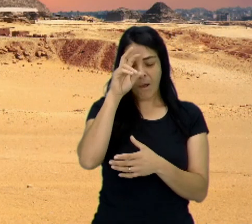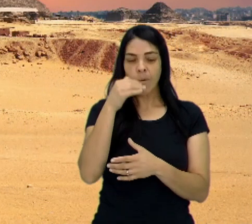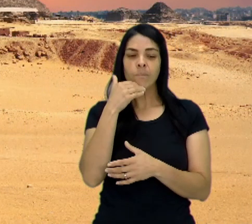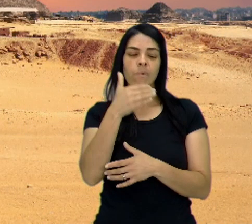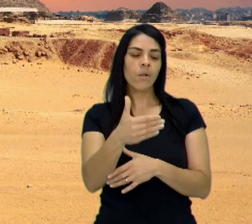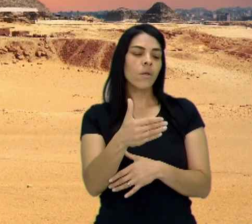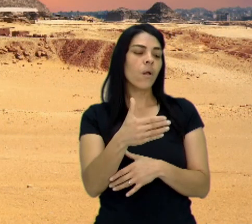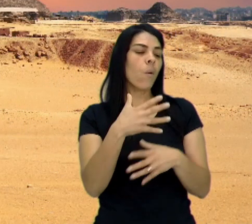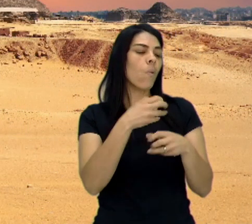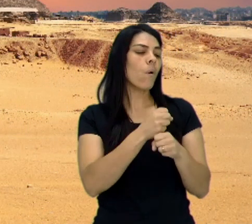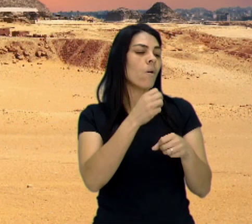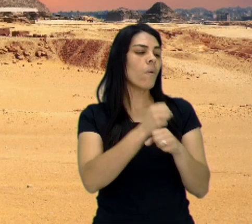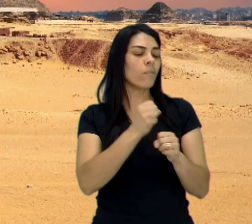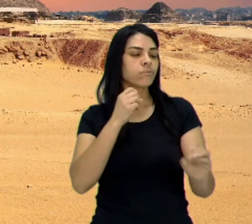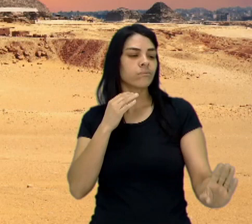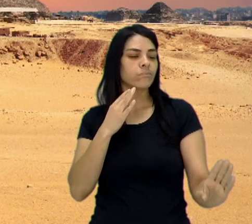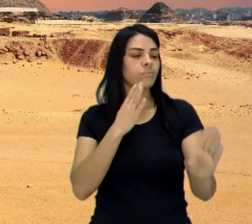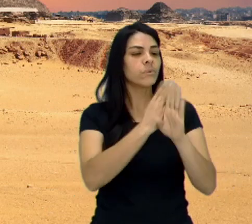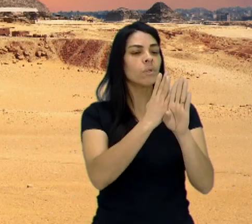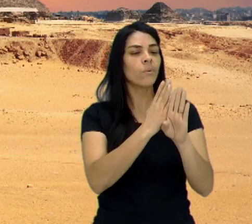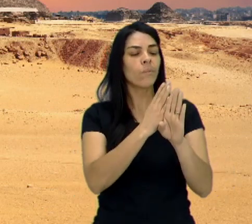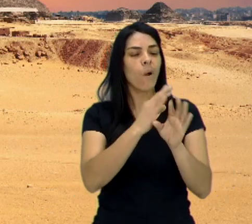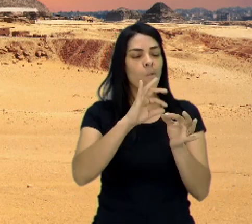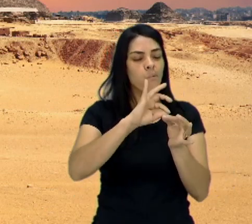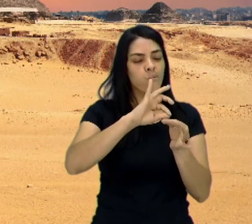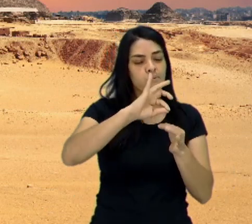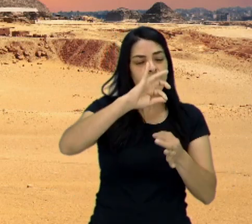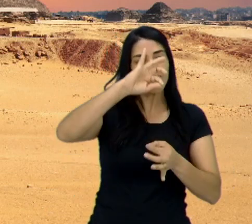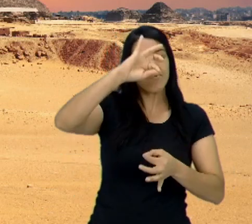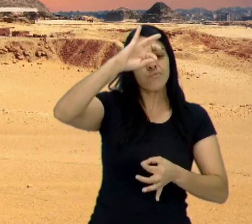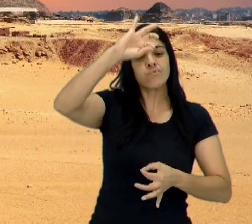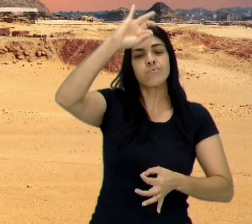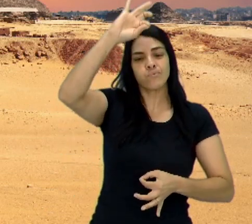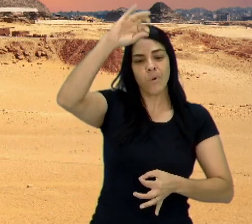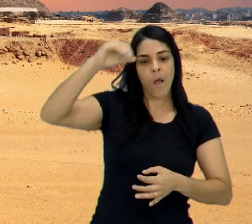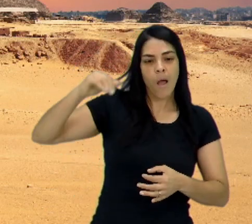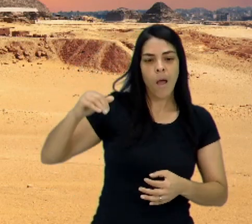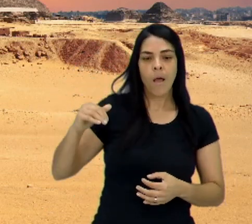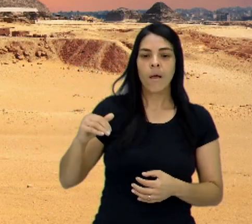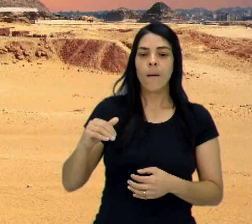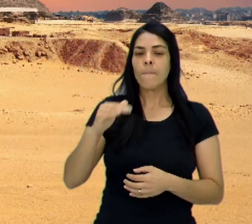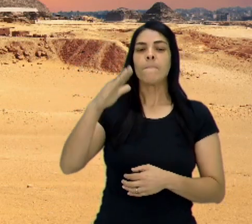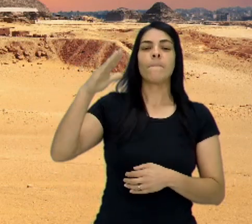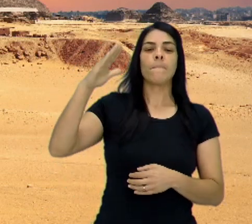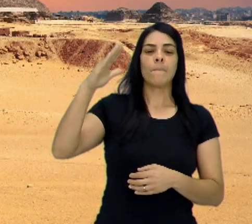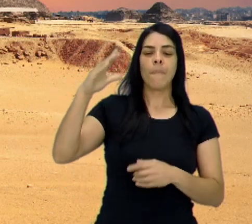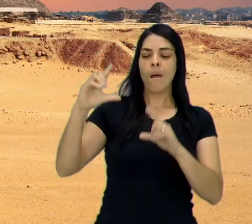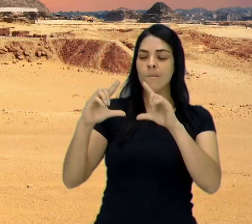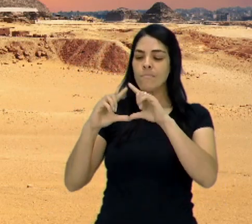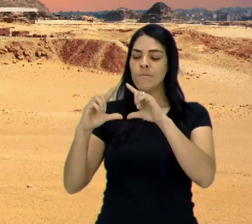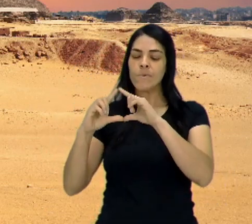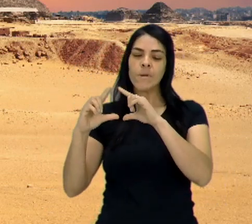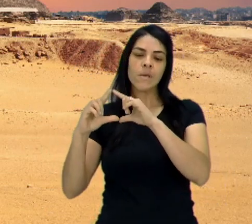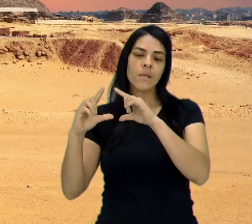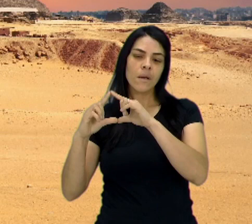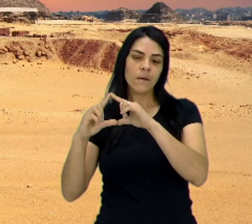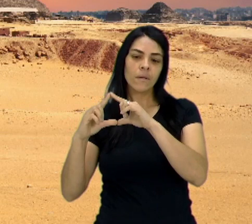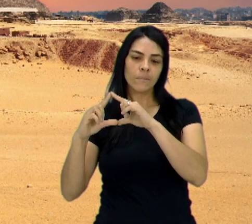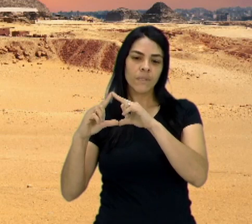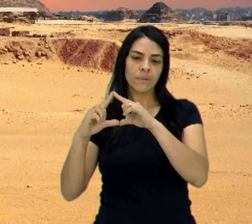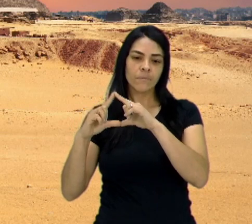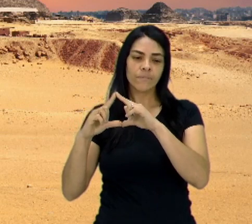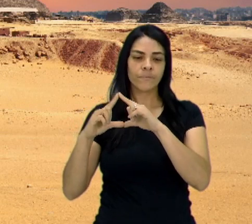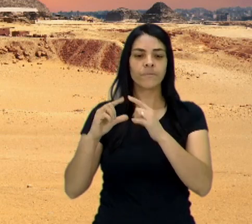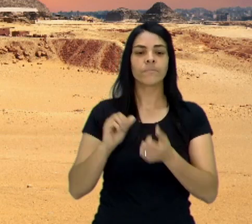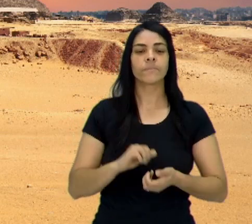calcular aí, descobrir qual é a altura da maior pirâmide que tinha. Essa pirâmide é chamada de